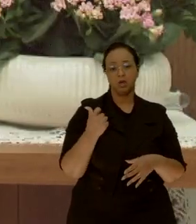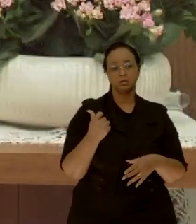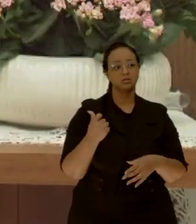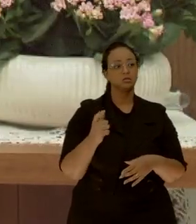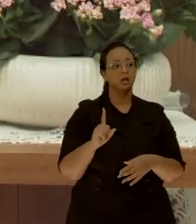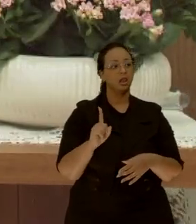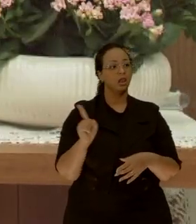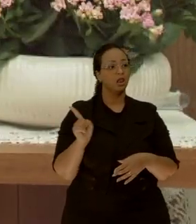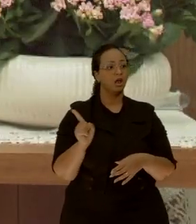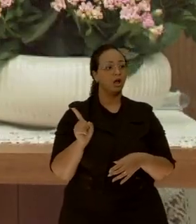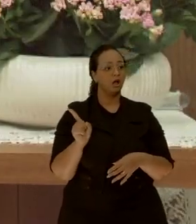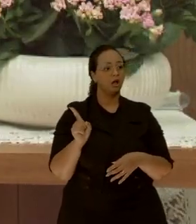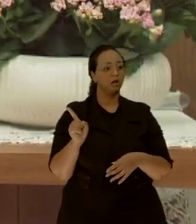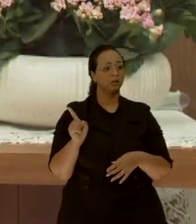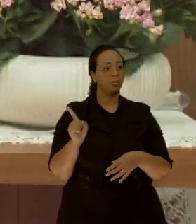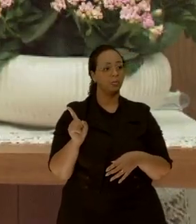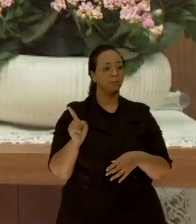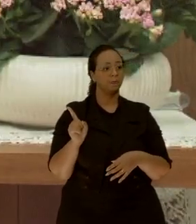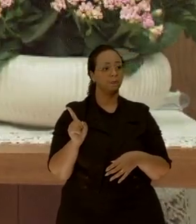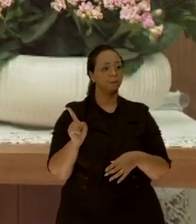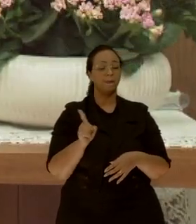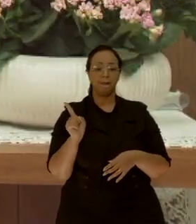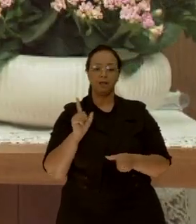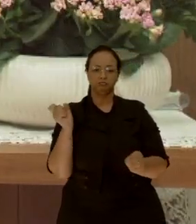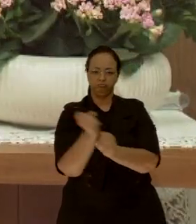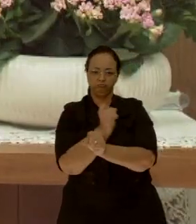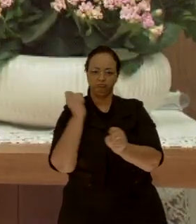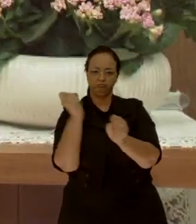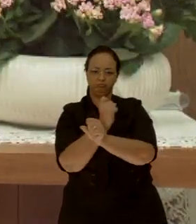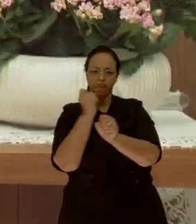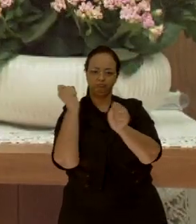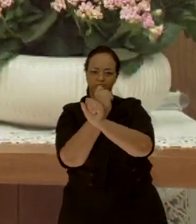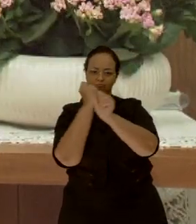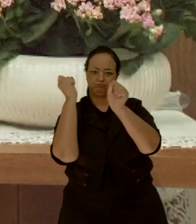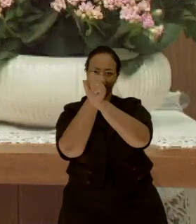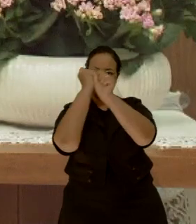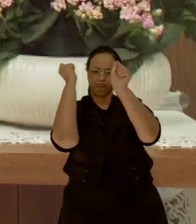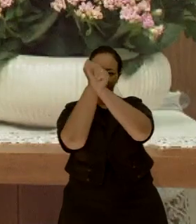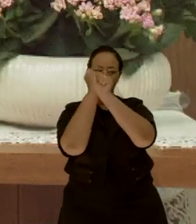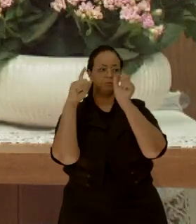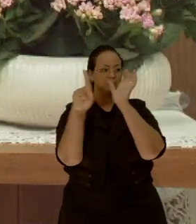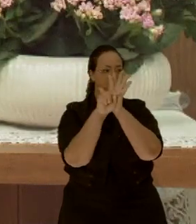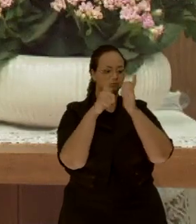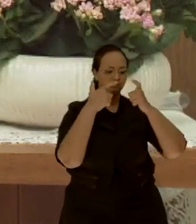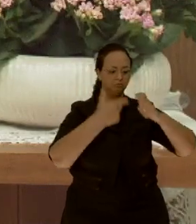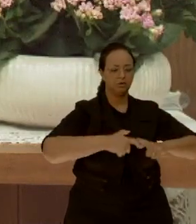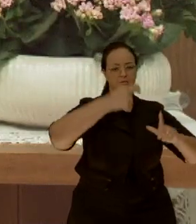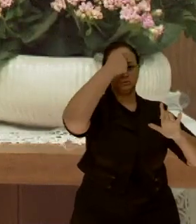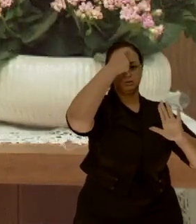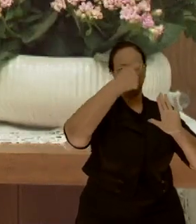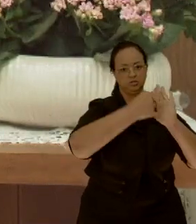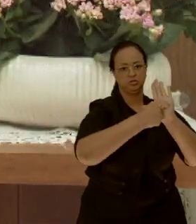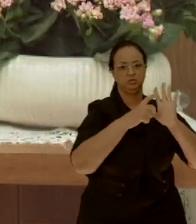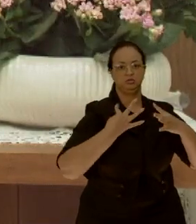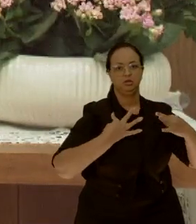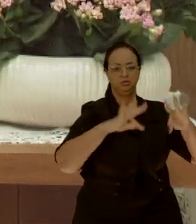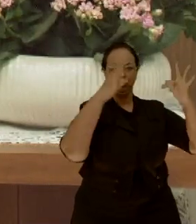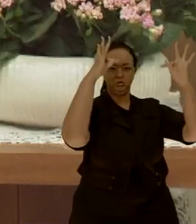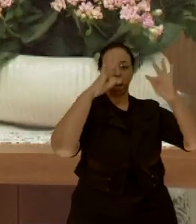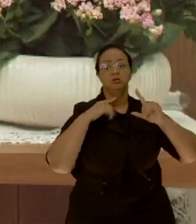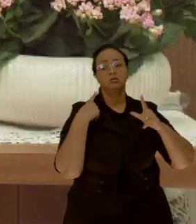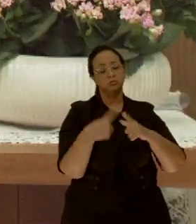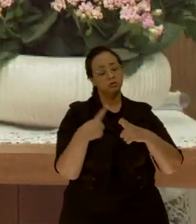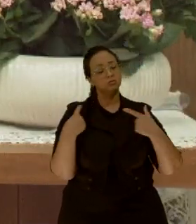ali, no plano 100, só para inteligência artificial, porque nos